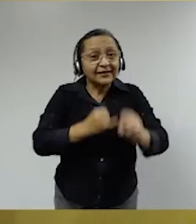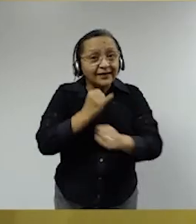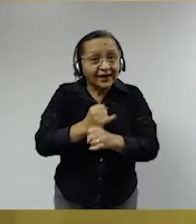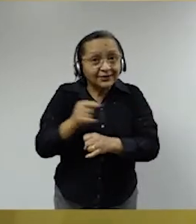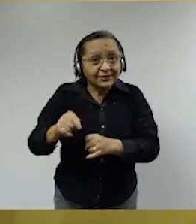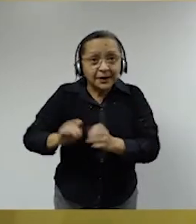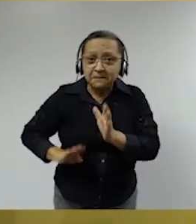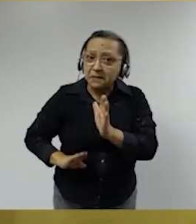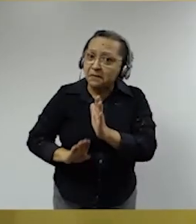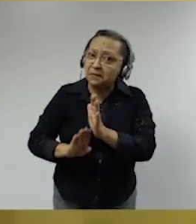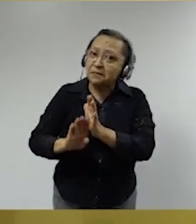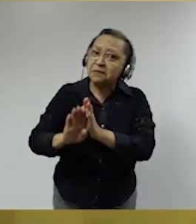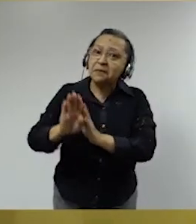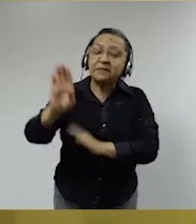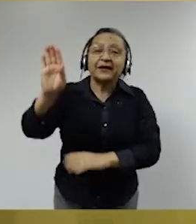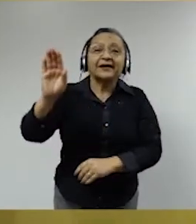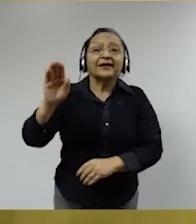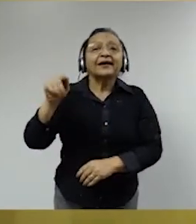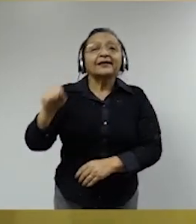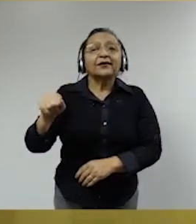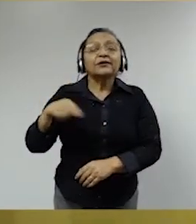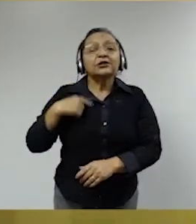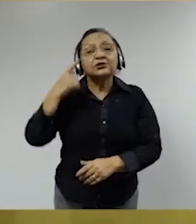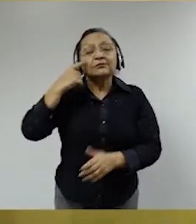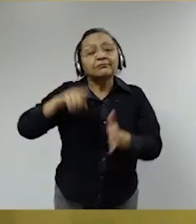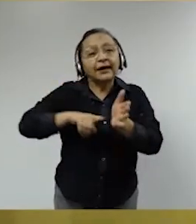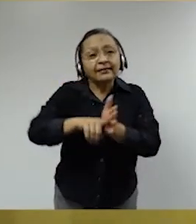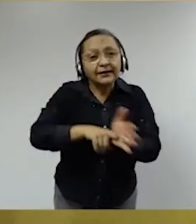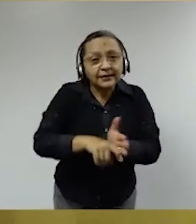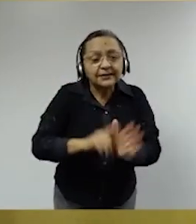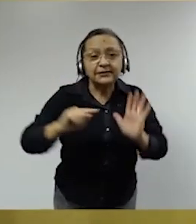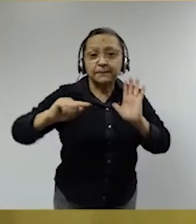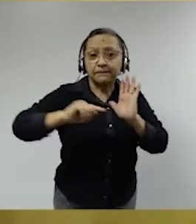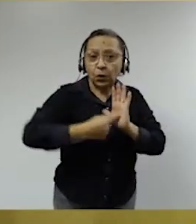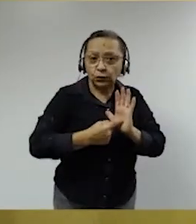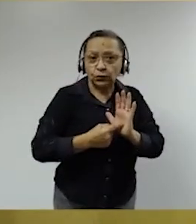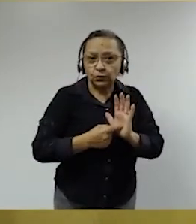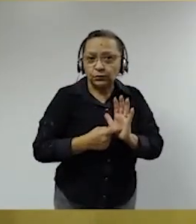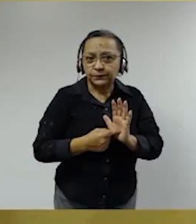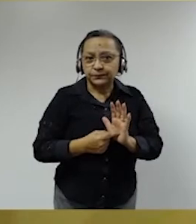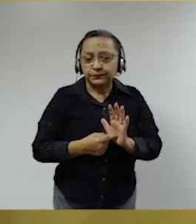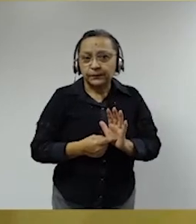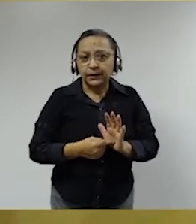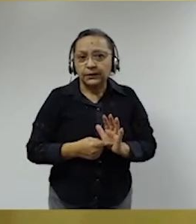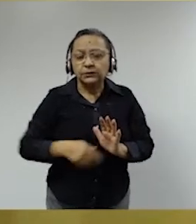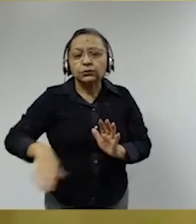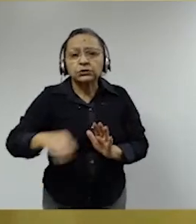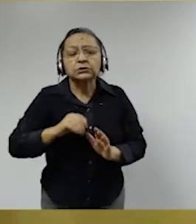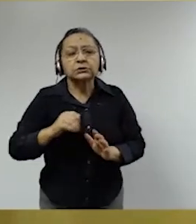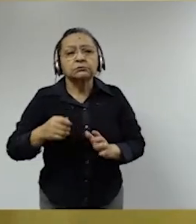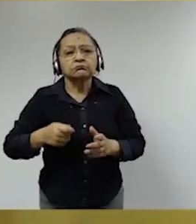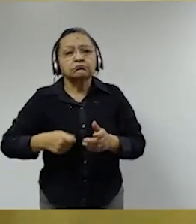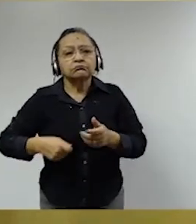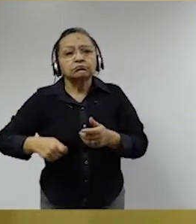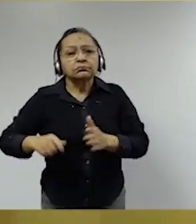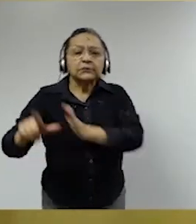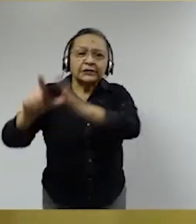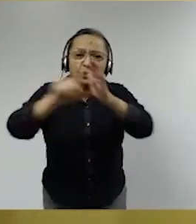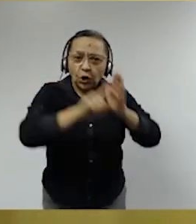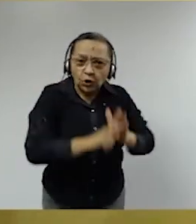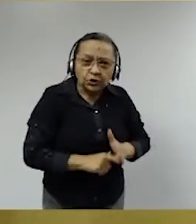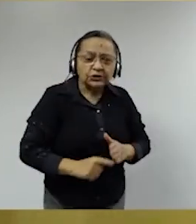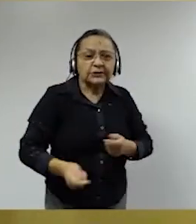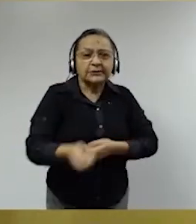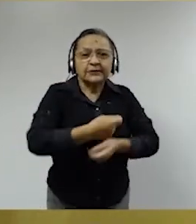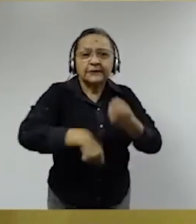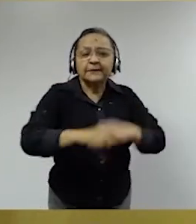gigante. Quando a gente analisa esse ponto específico, né, e aí dos mercados digitais, a gente tem desafios de 2 ordens,